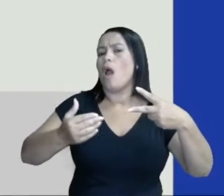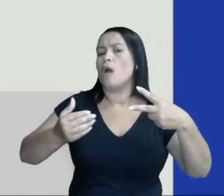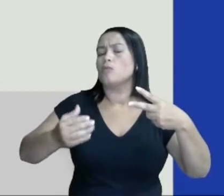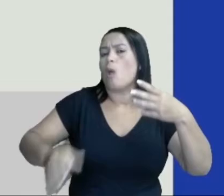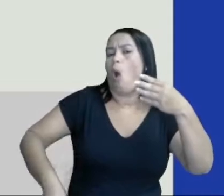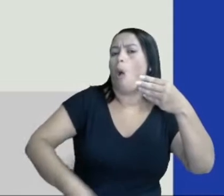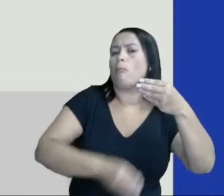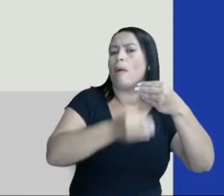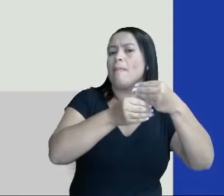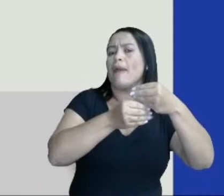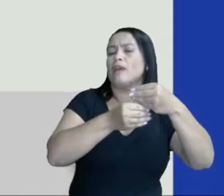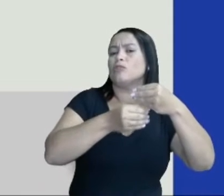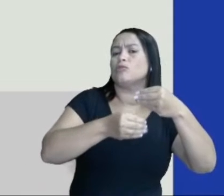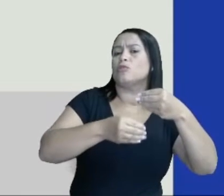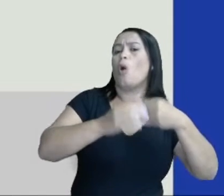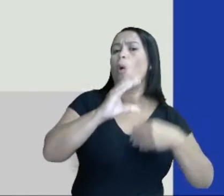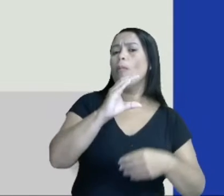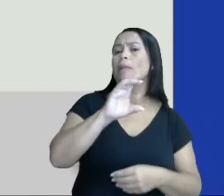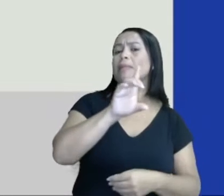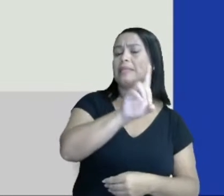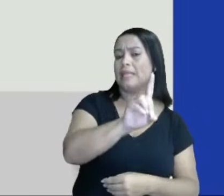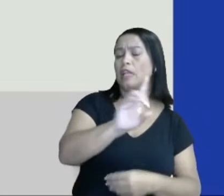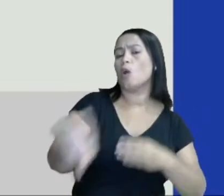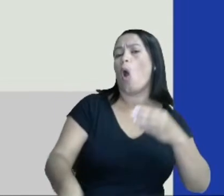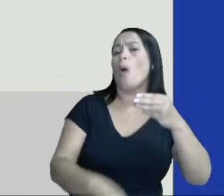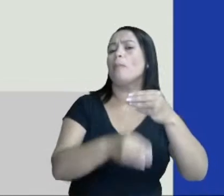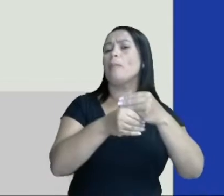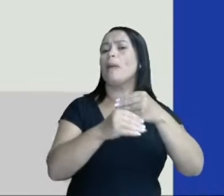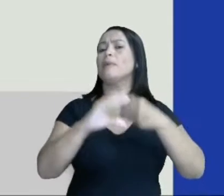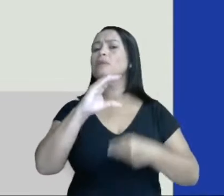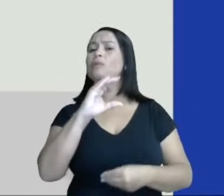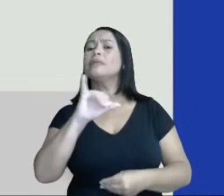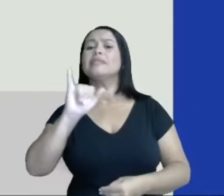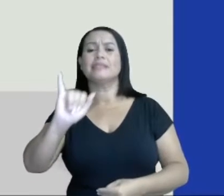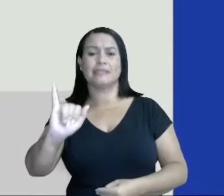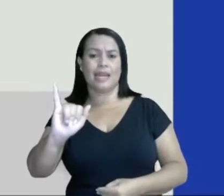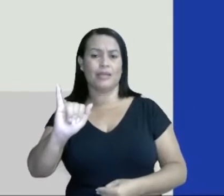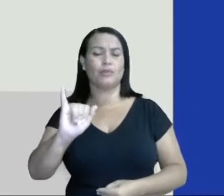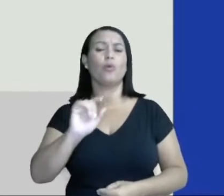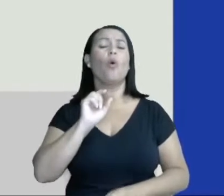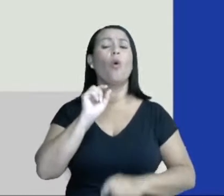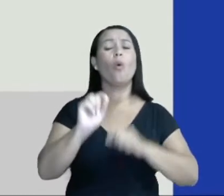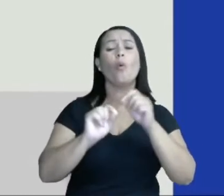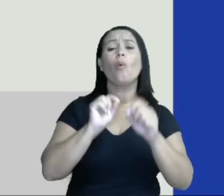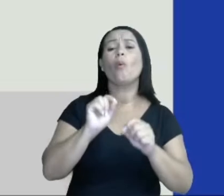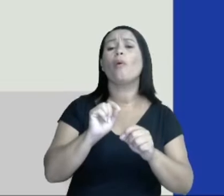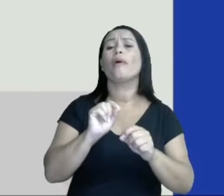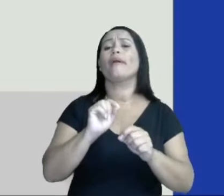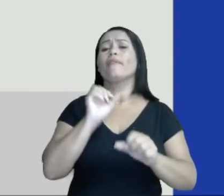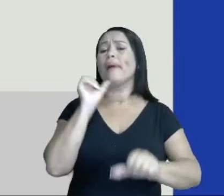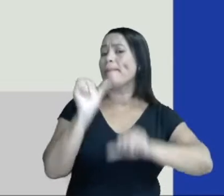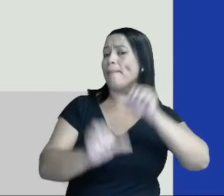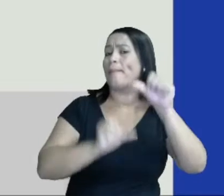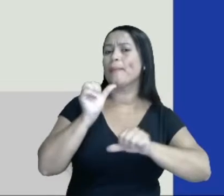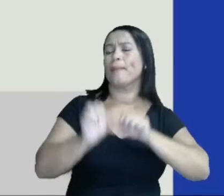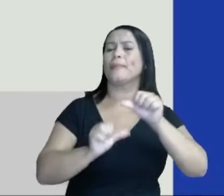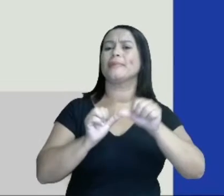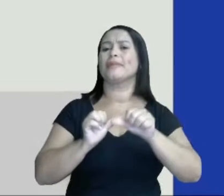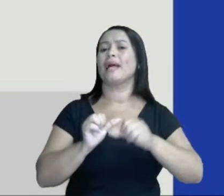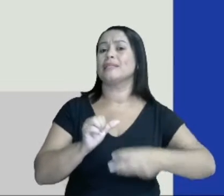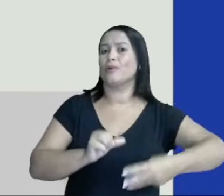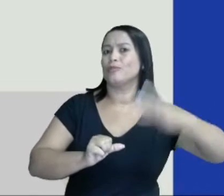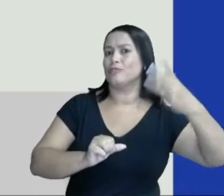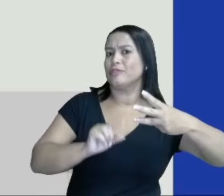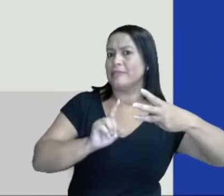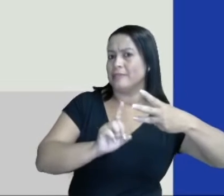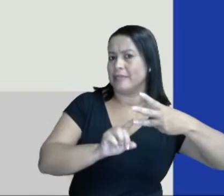complemento direto quanto para o complemento indireto. O que vai mudar são os de